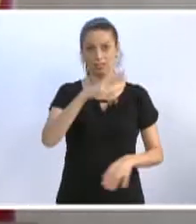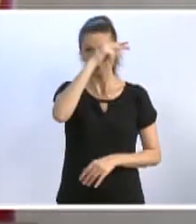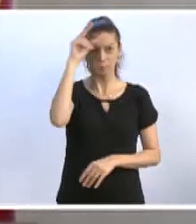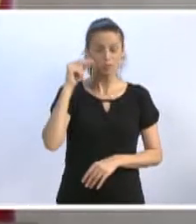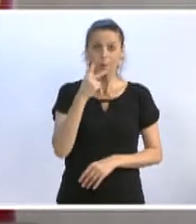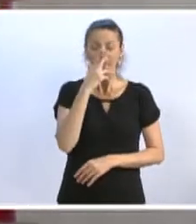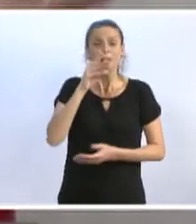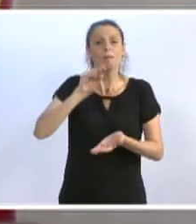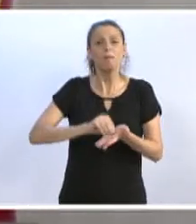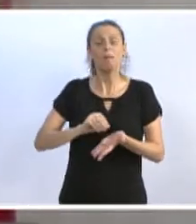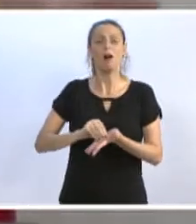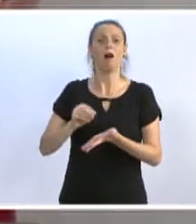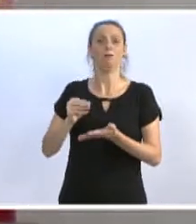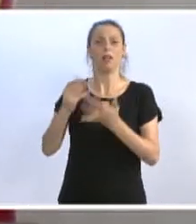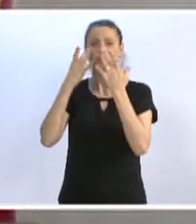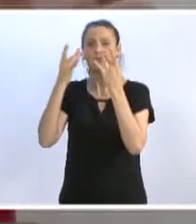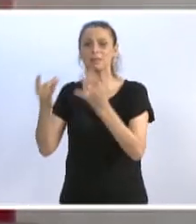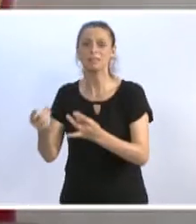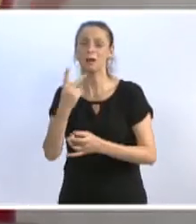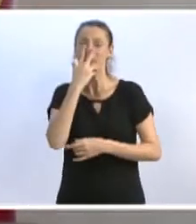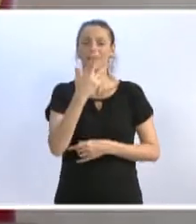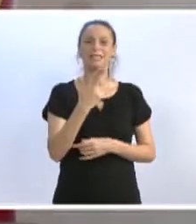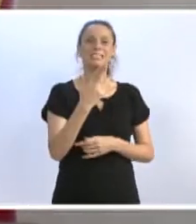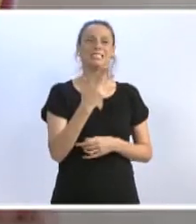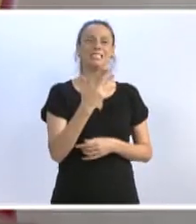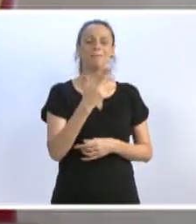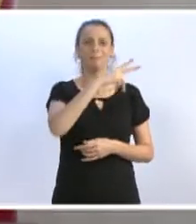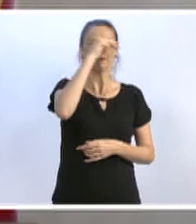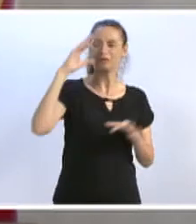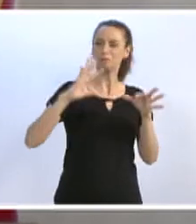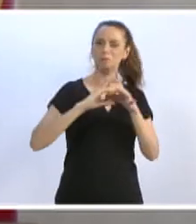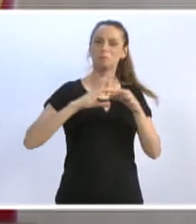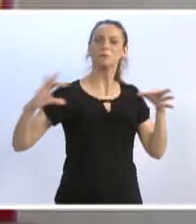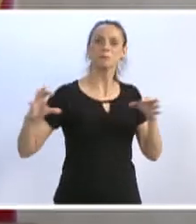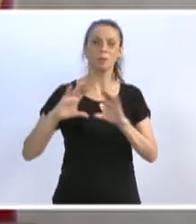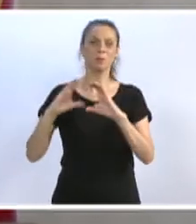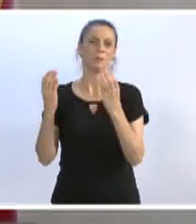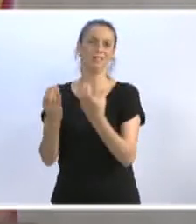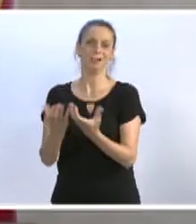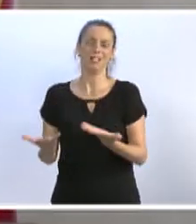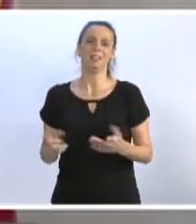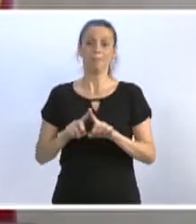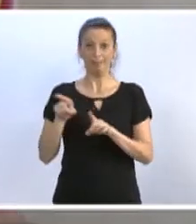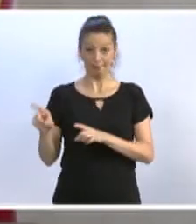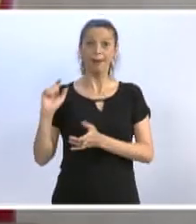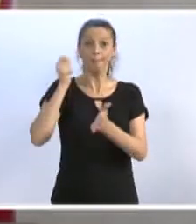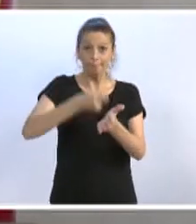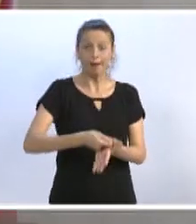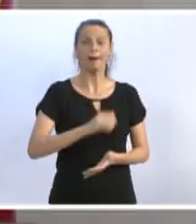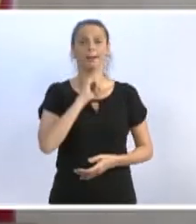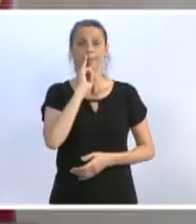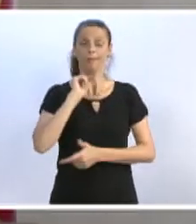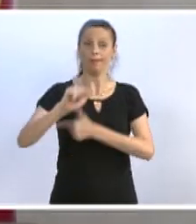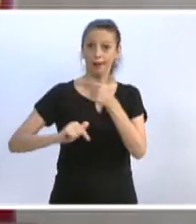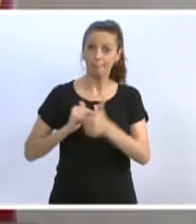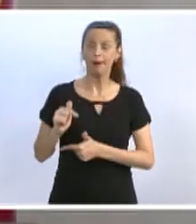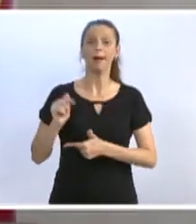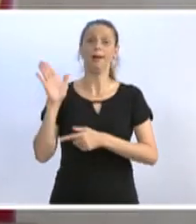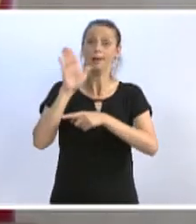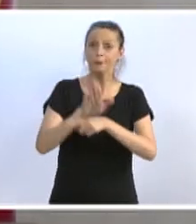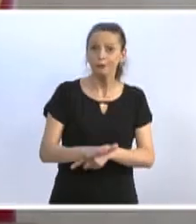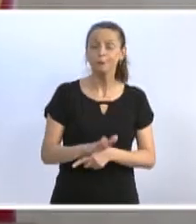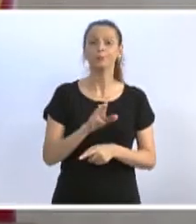que parece que vive em outro mundo não não faz parte da cidade de blumenau porém a pagar impostos faz para trabalhar faz para